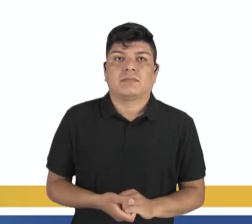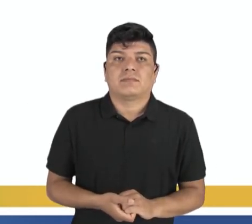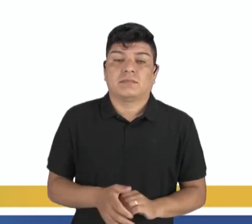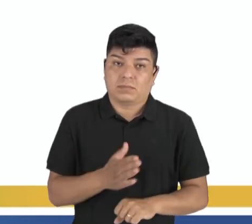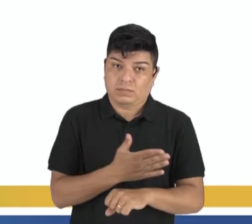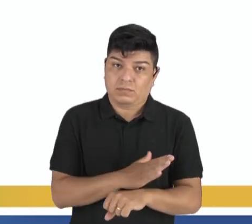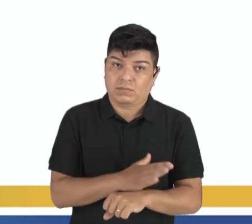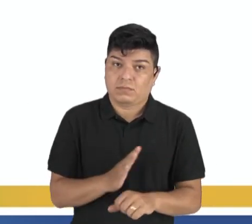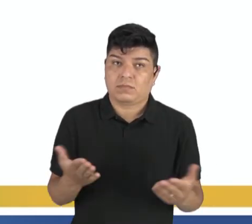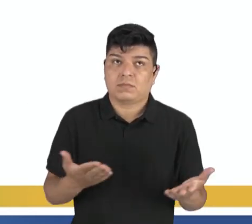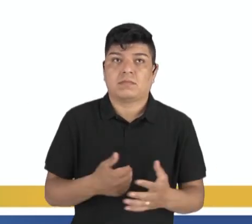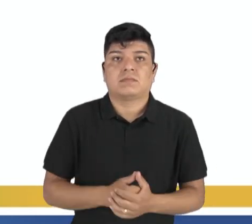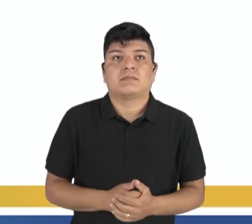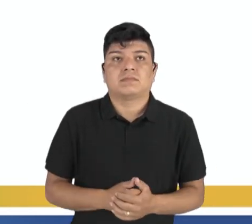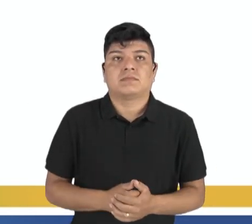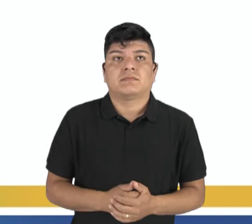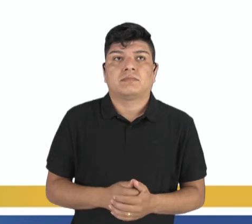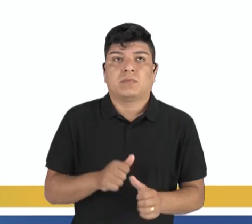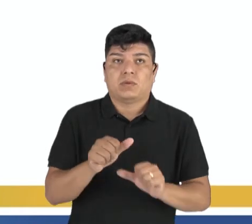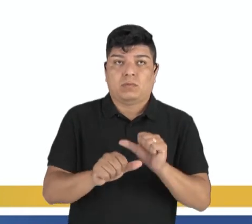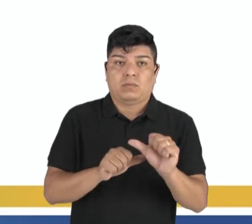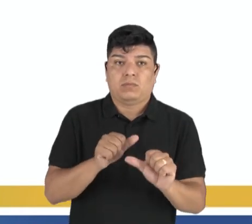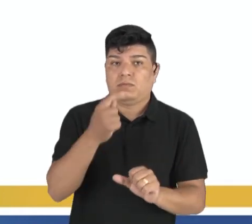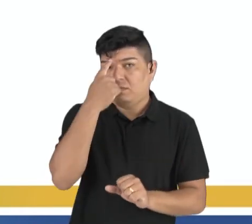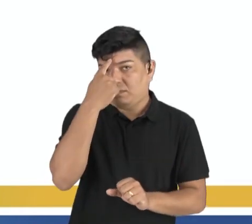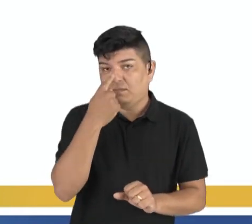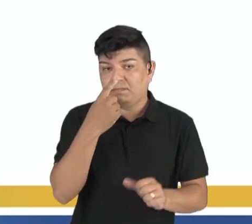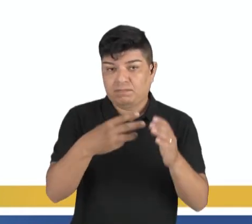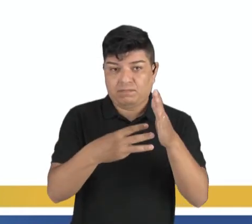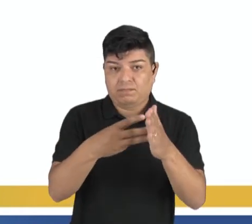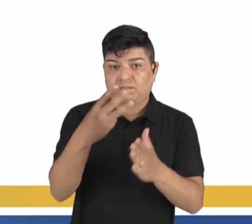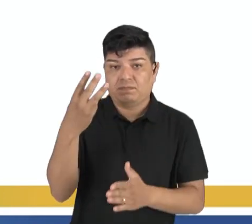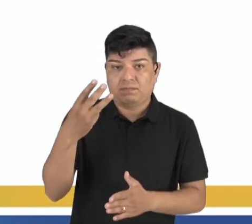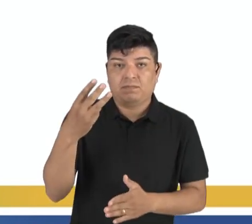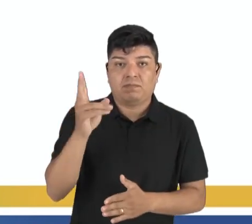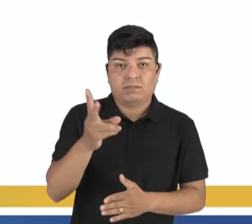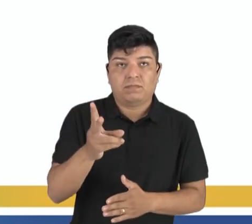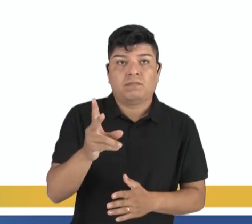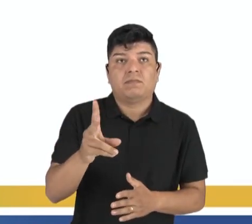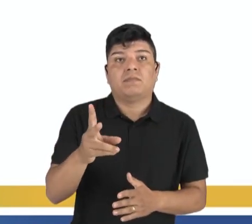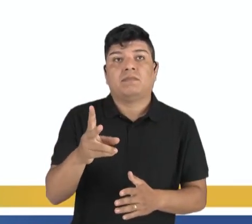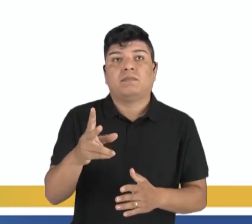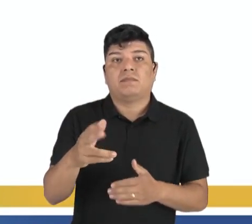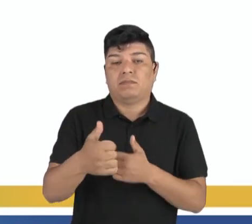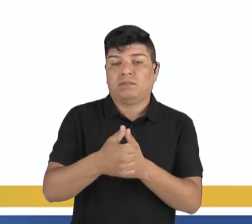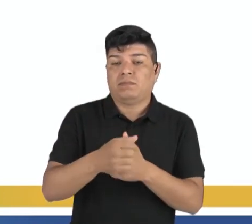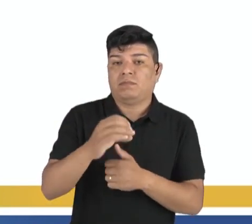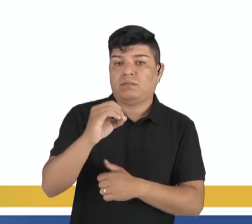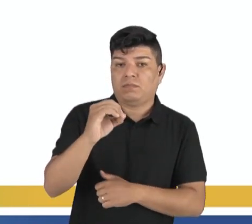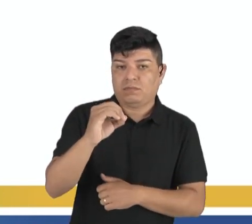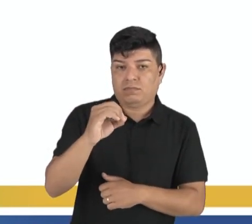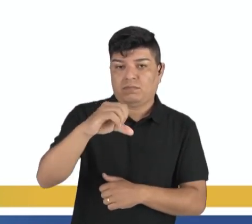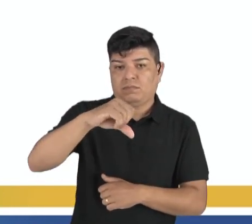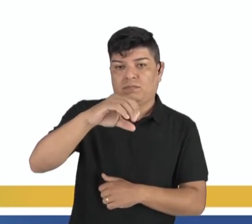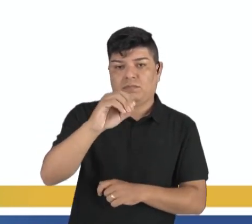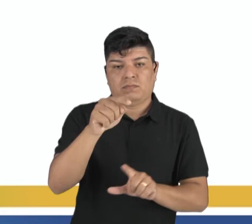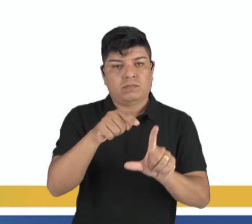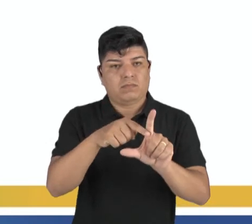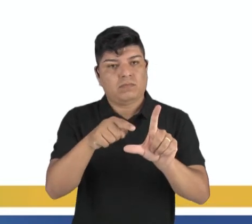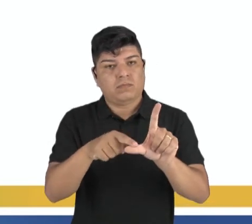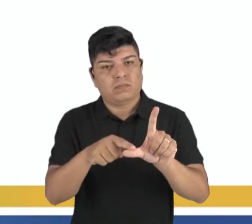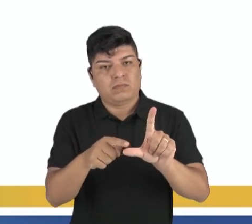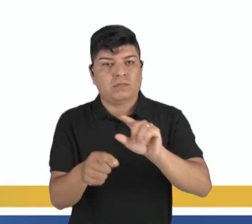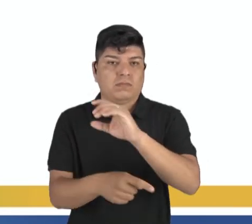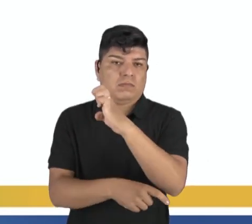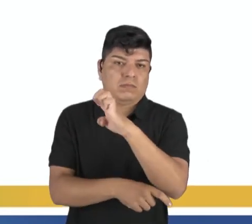então vamos pratika giro A figura a seguir 3 vezes consecutivas em torno do ponto ou em 90° no